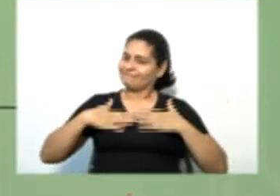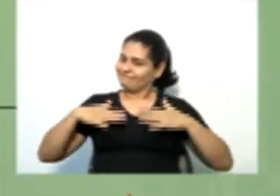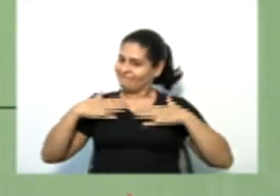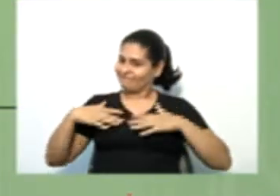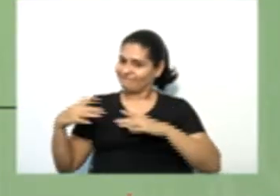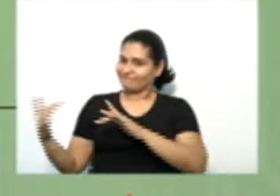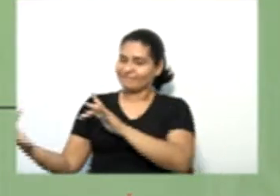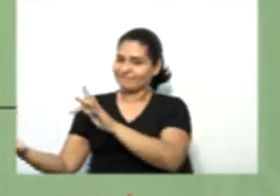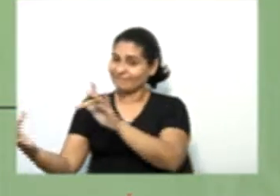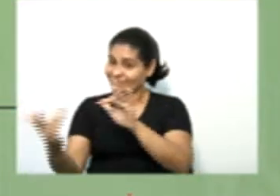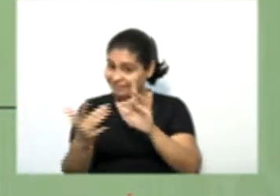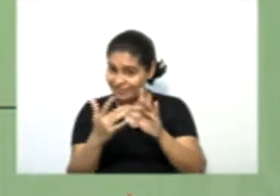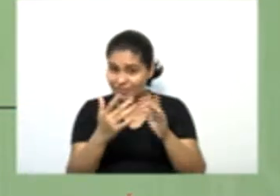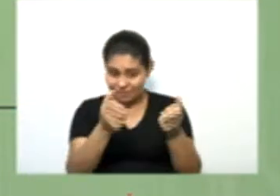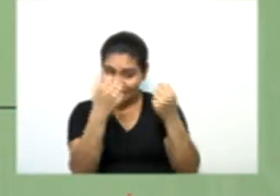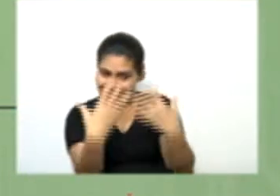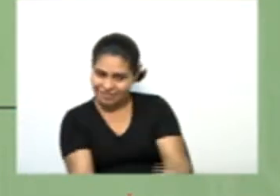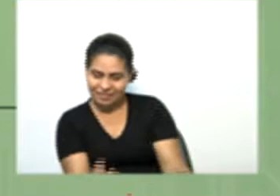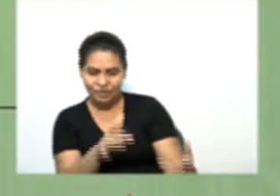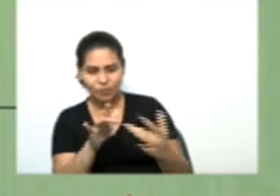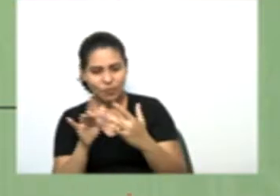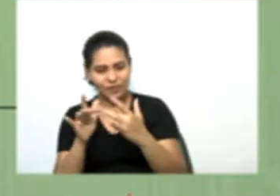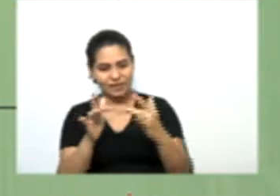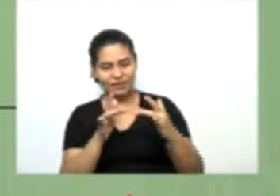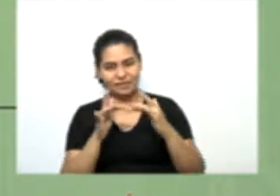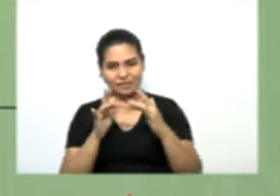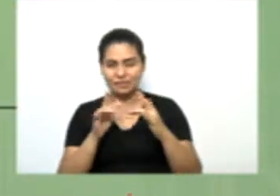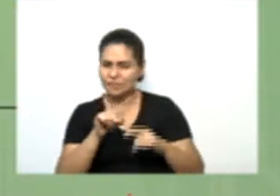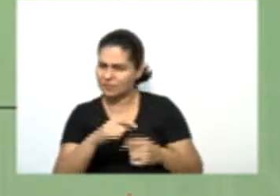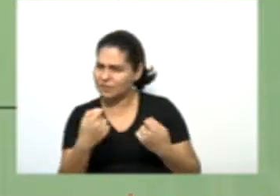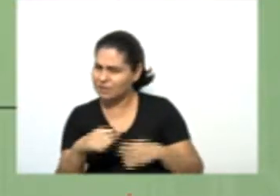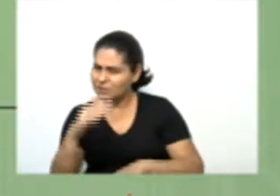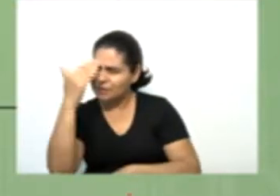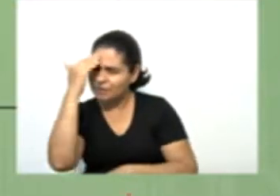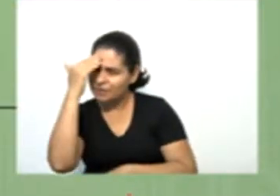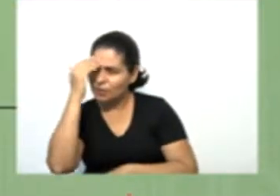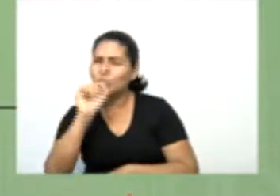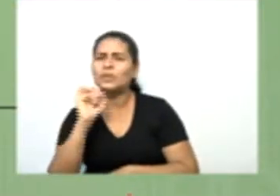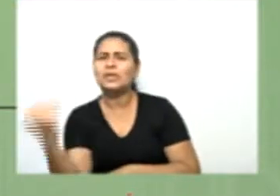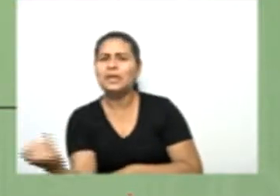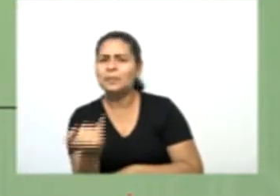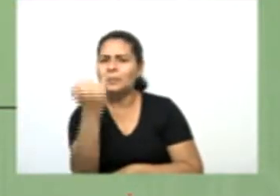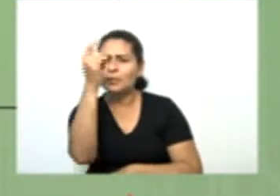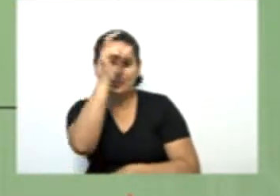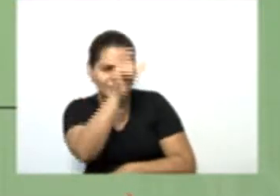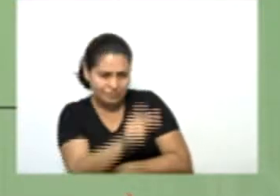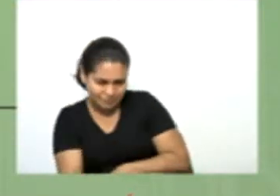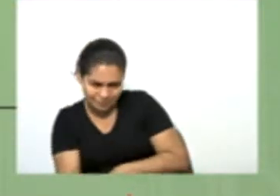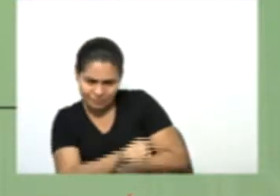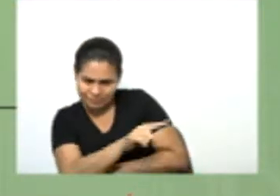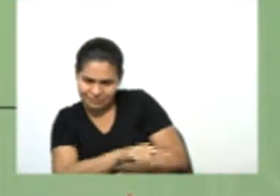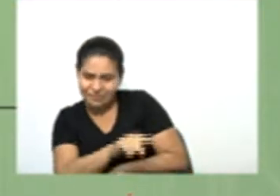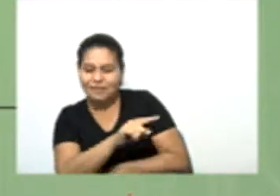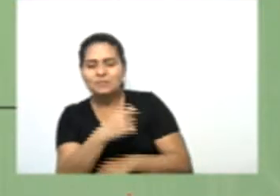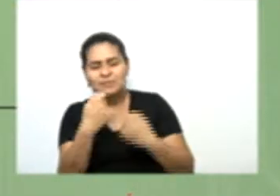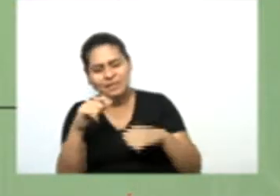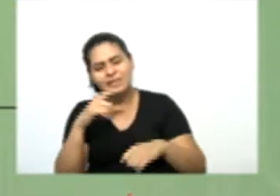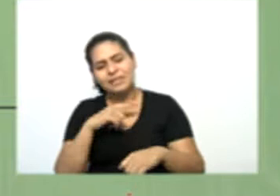a aproximação. Entretanto, entenda que é importante para ele, né, ser